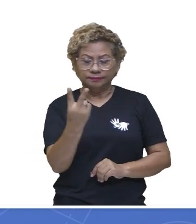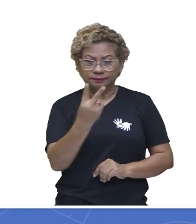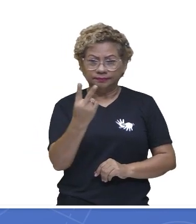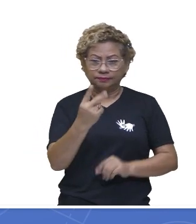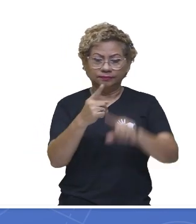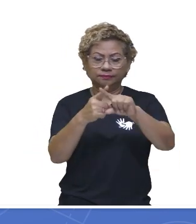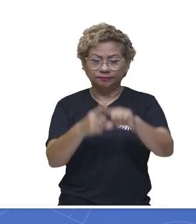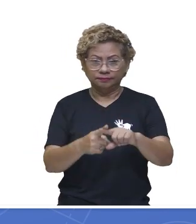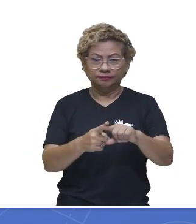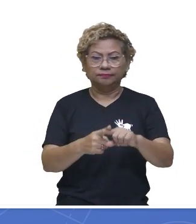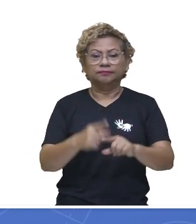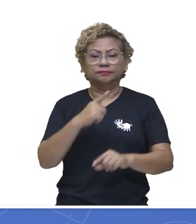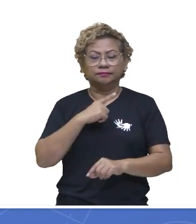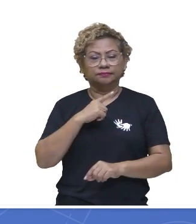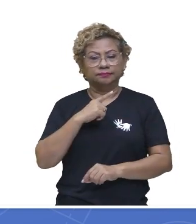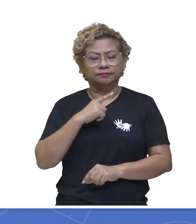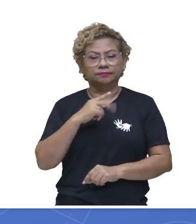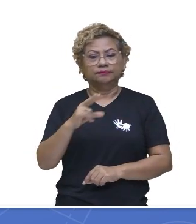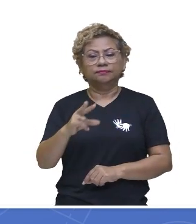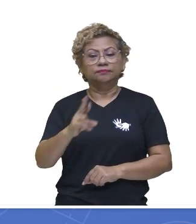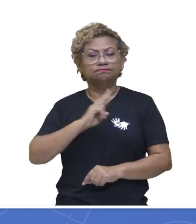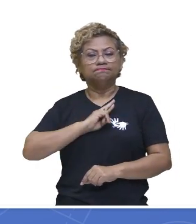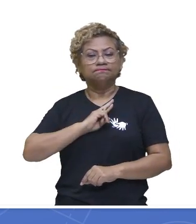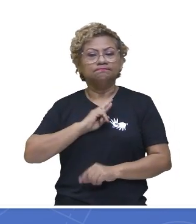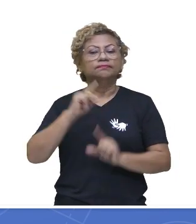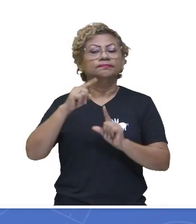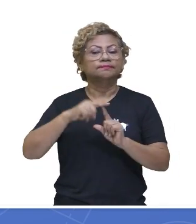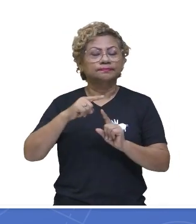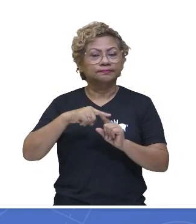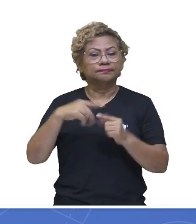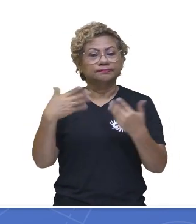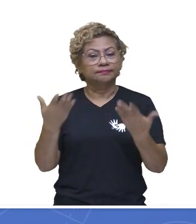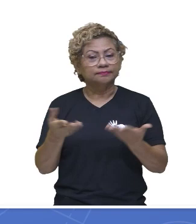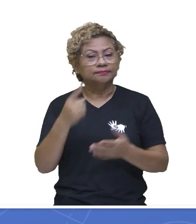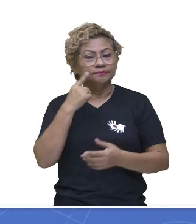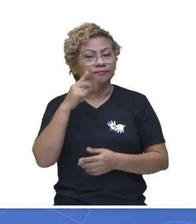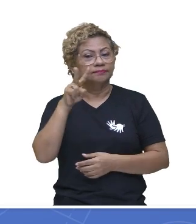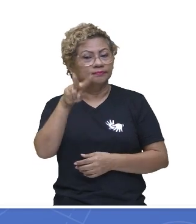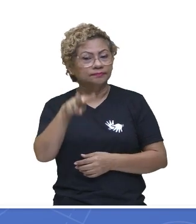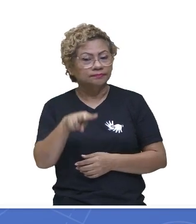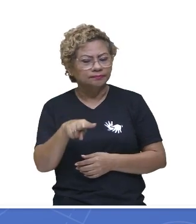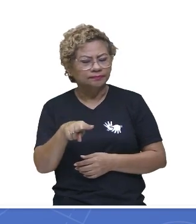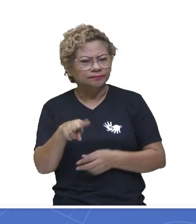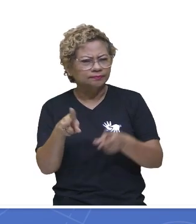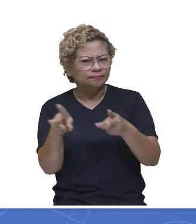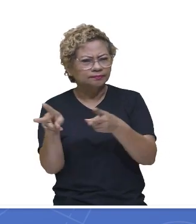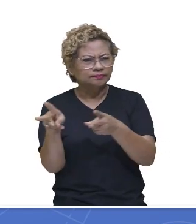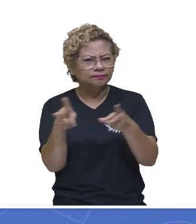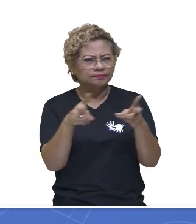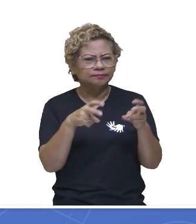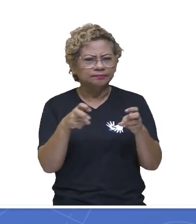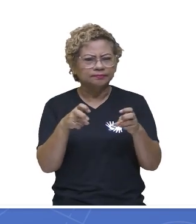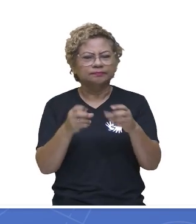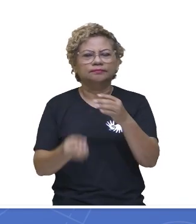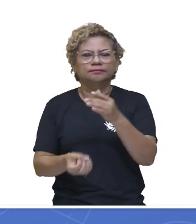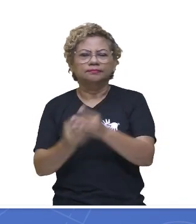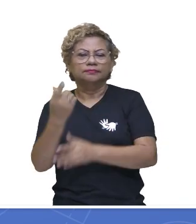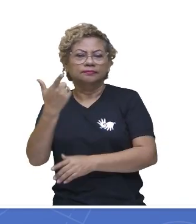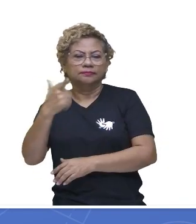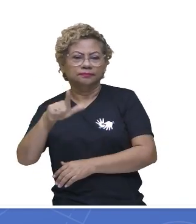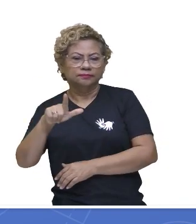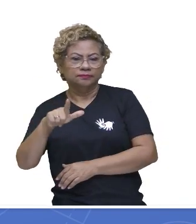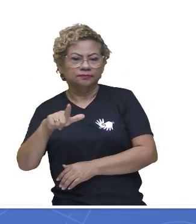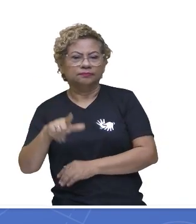aqui, eu vou obter uma matriz de que tipo? Aí você vai olhar, vamos lá, você vai olhar, olha só,